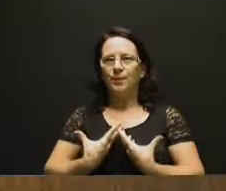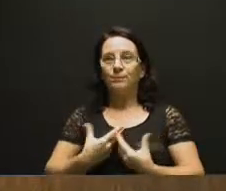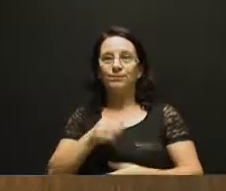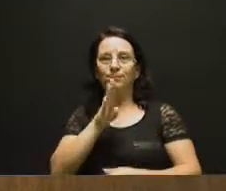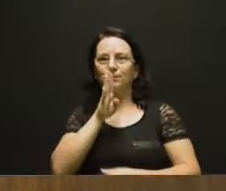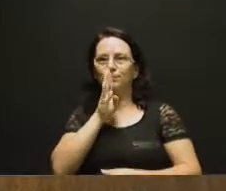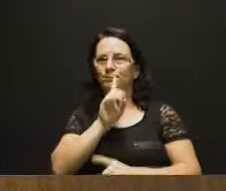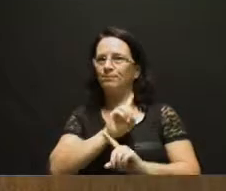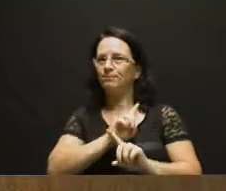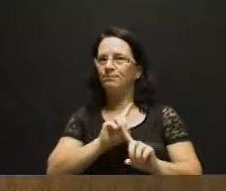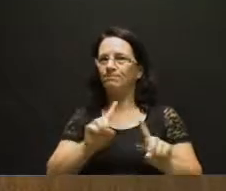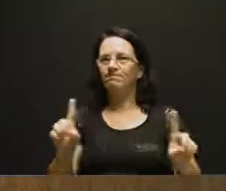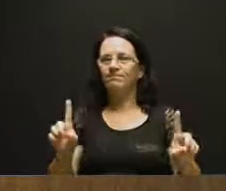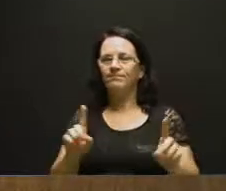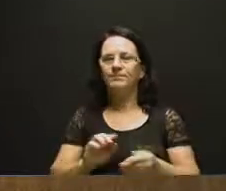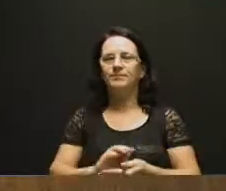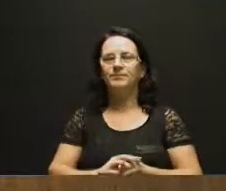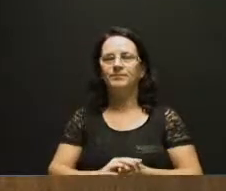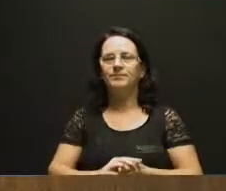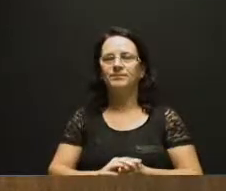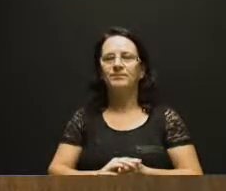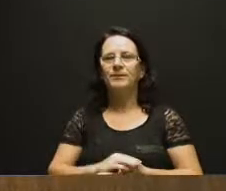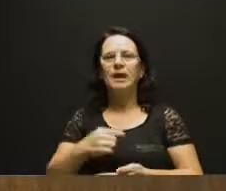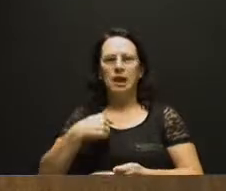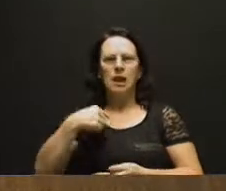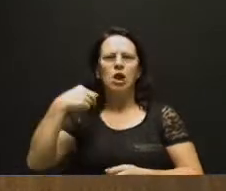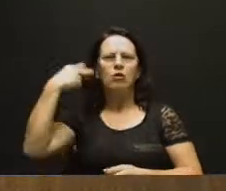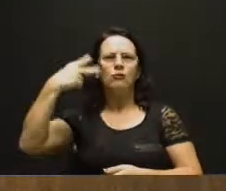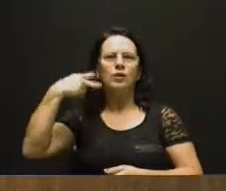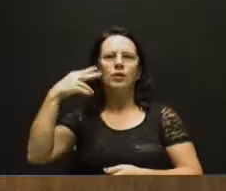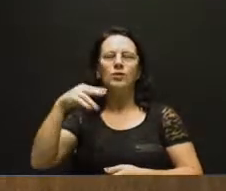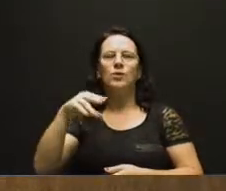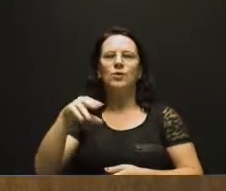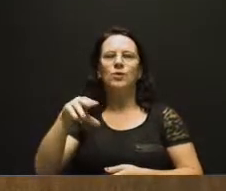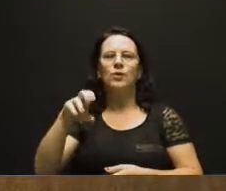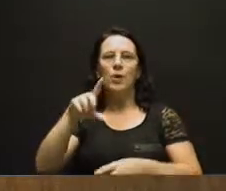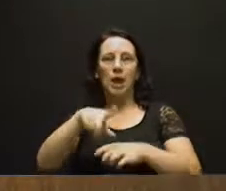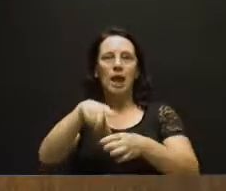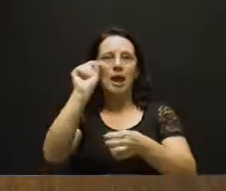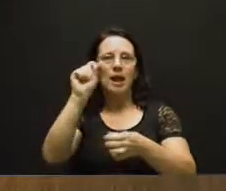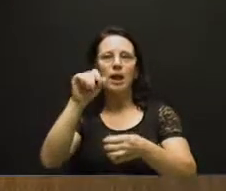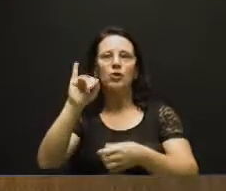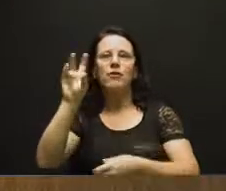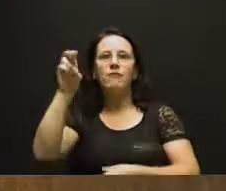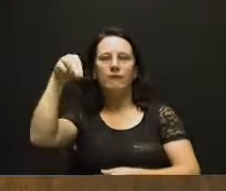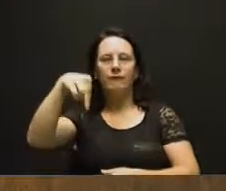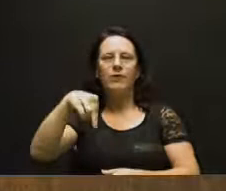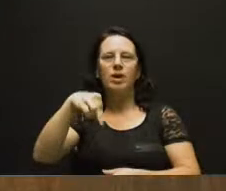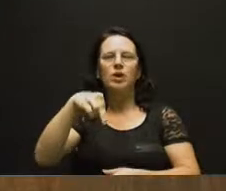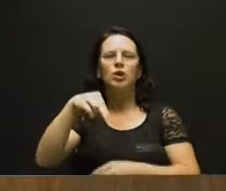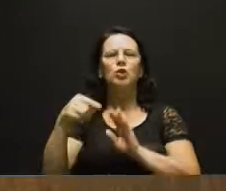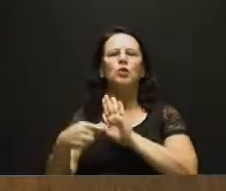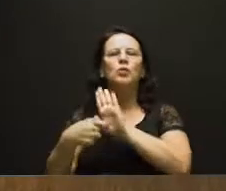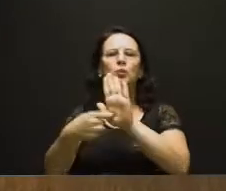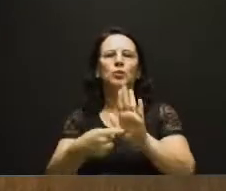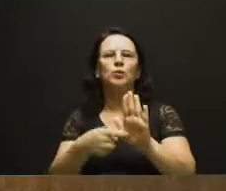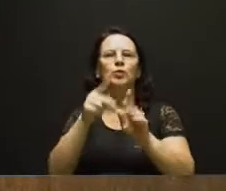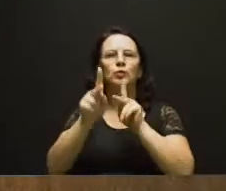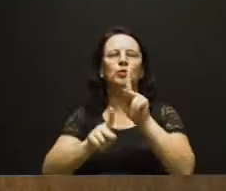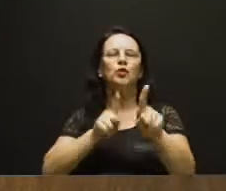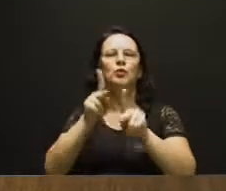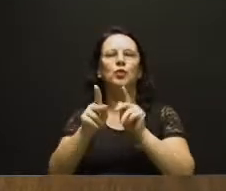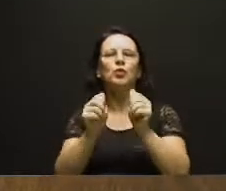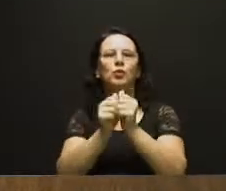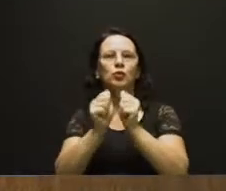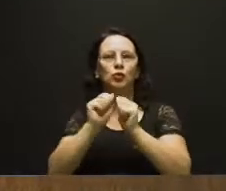calar eu como vereador eleito e na qualidade de representante do povo junto com os meus